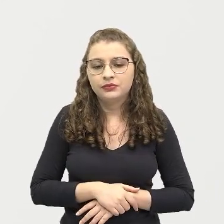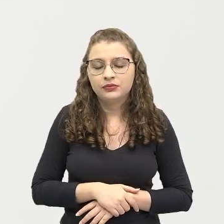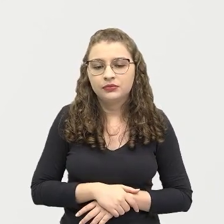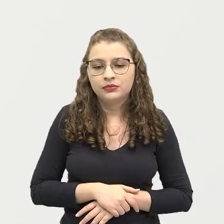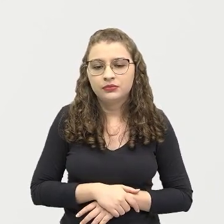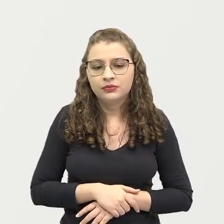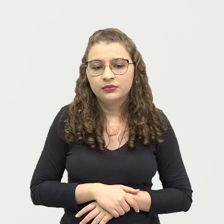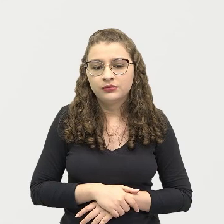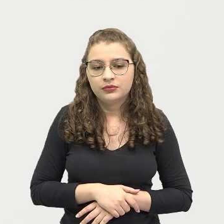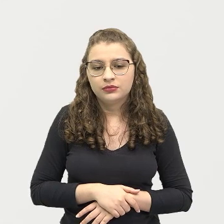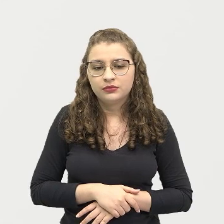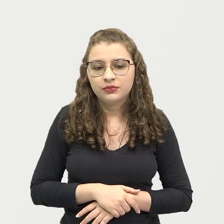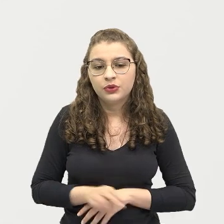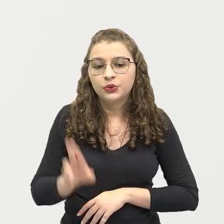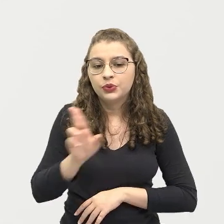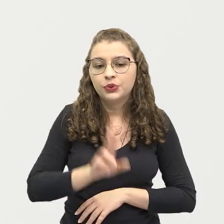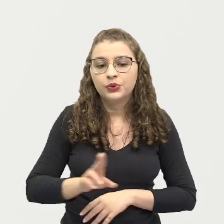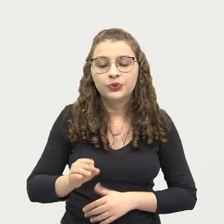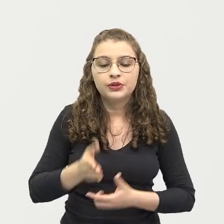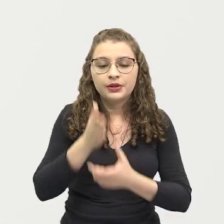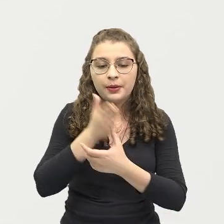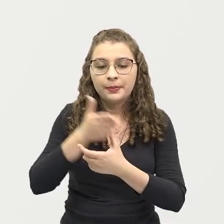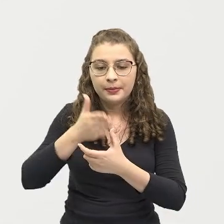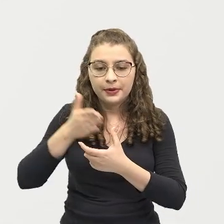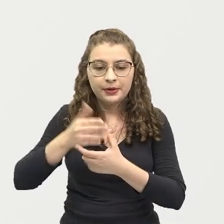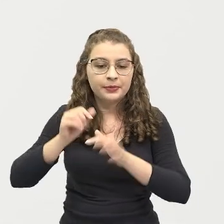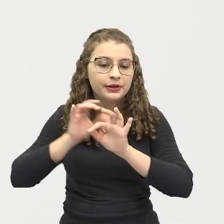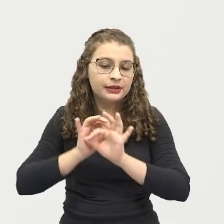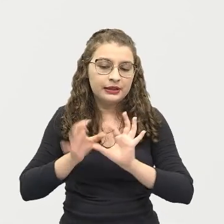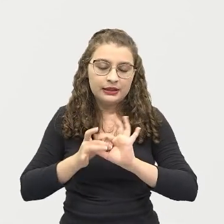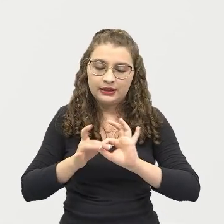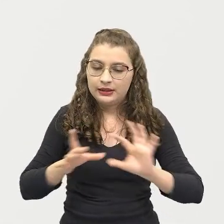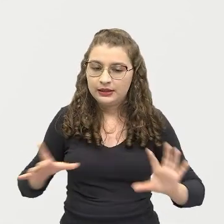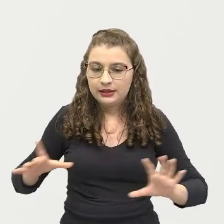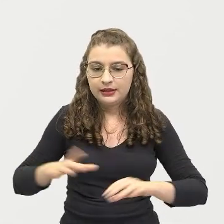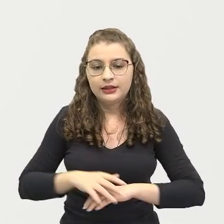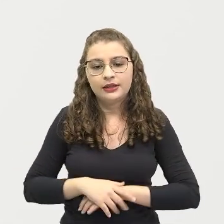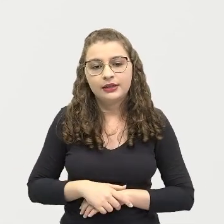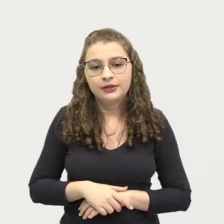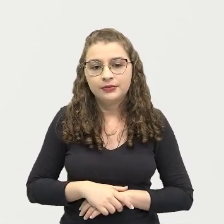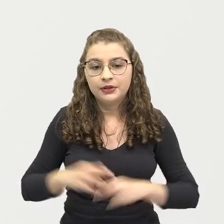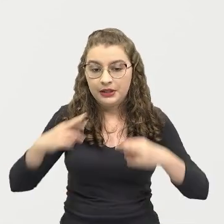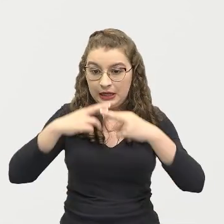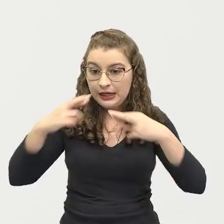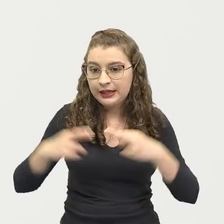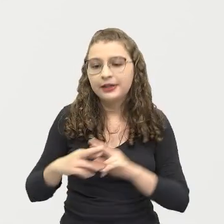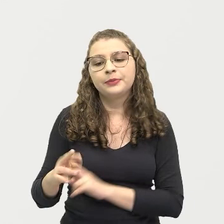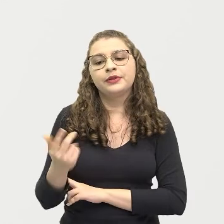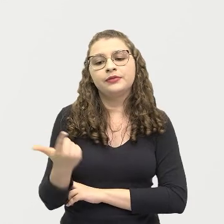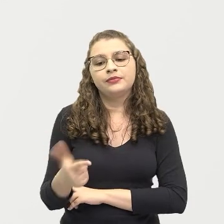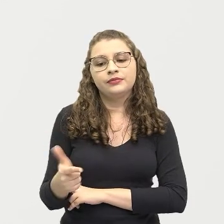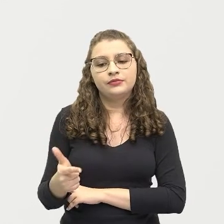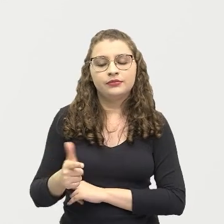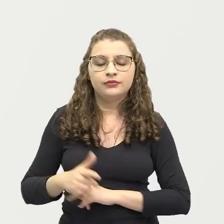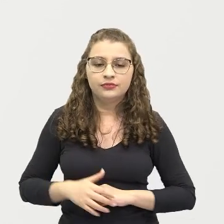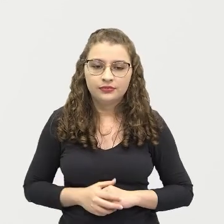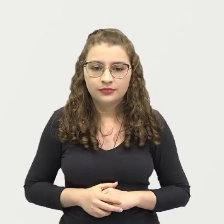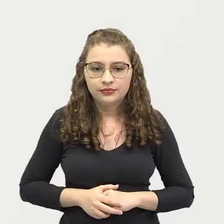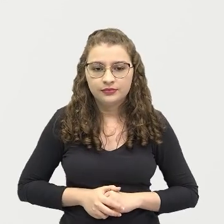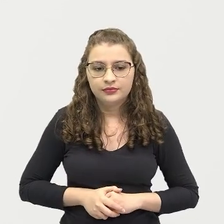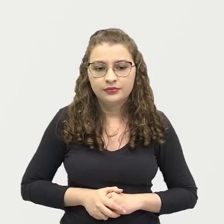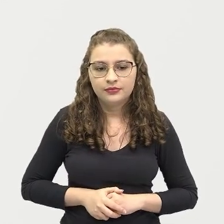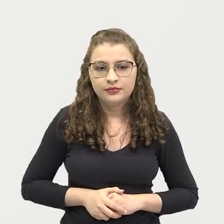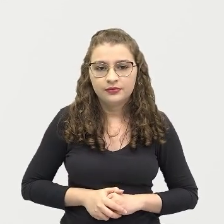respeito disso. E vão usar versos livres e brancos e não vão utilizar rimas também, né? Não vão utilizar